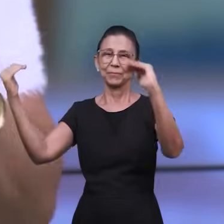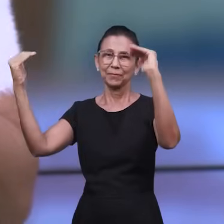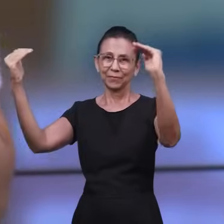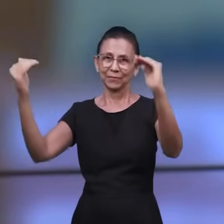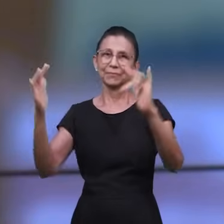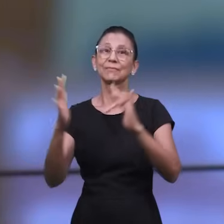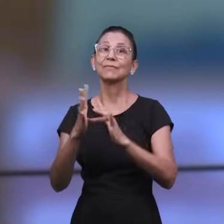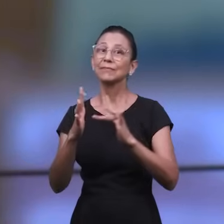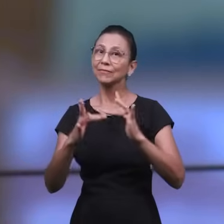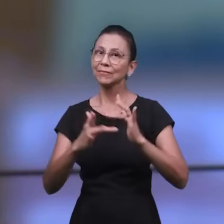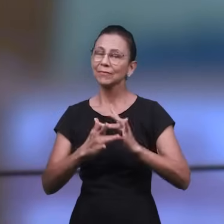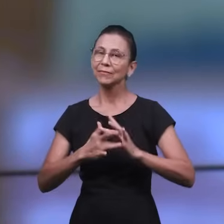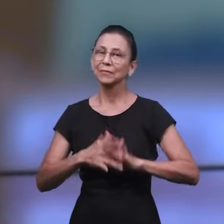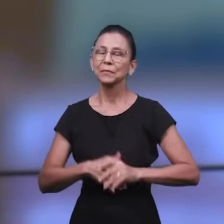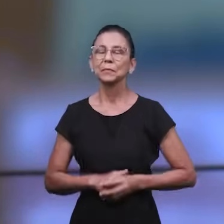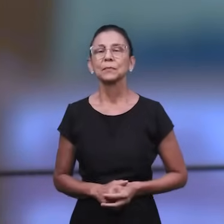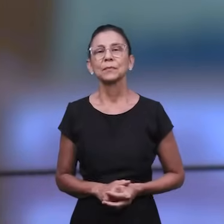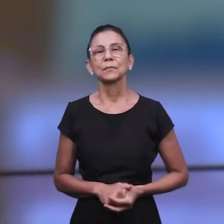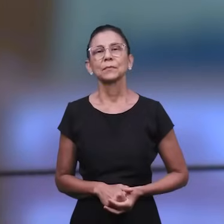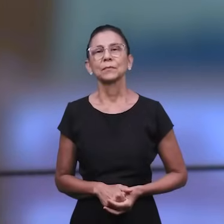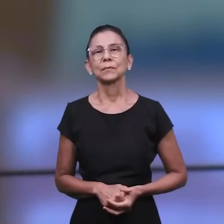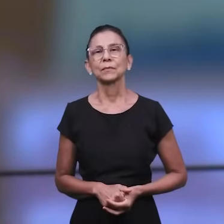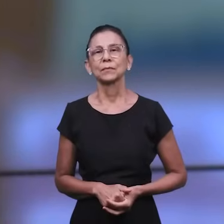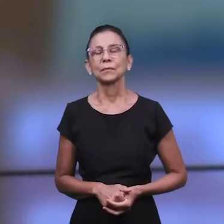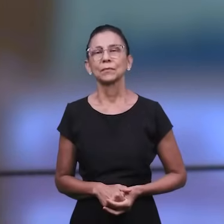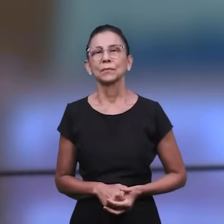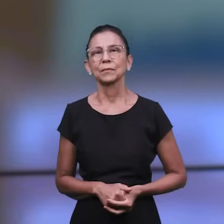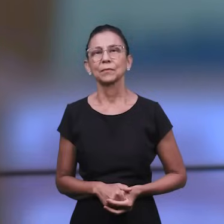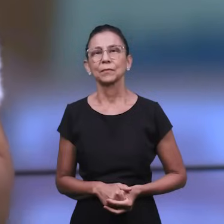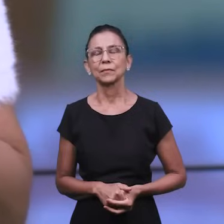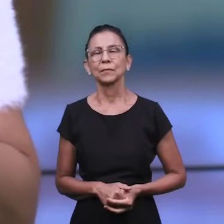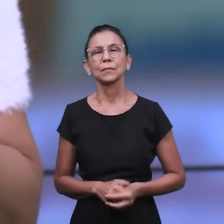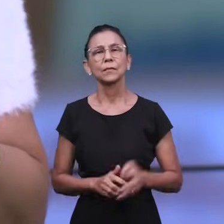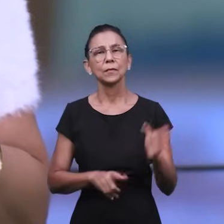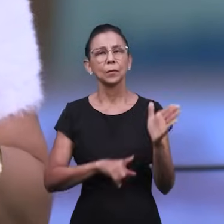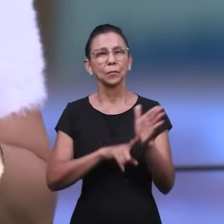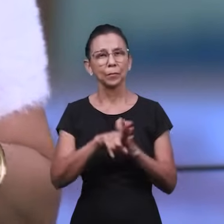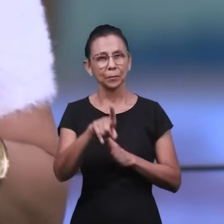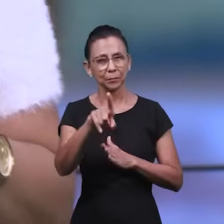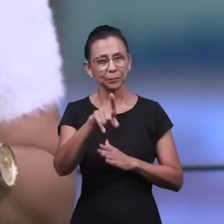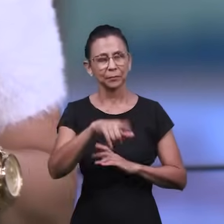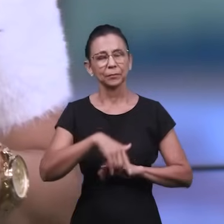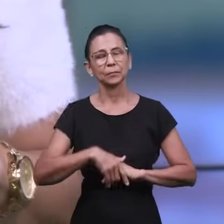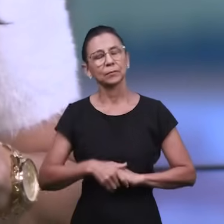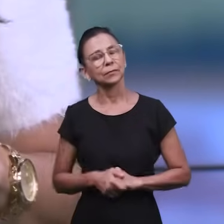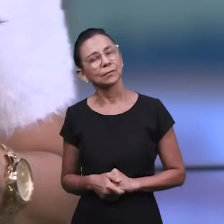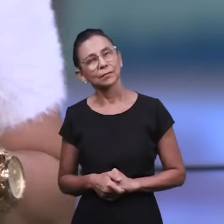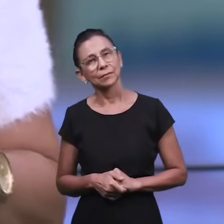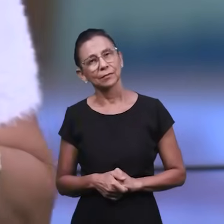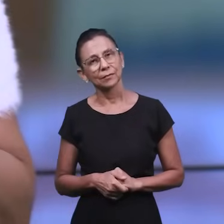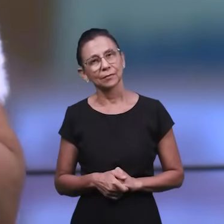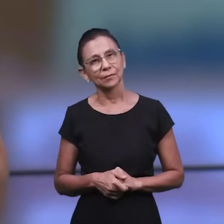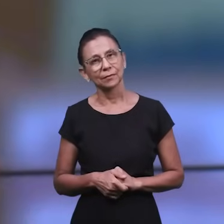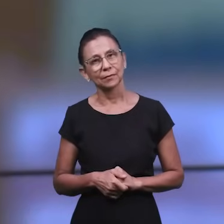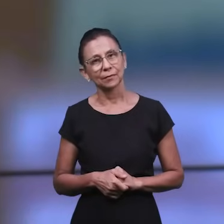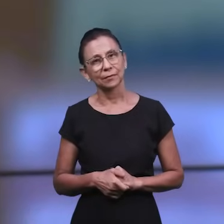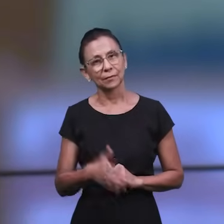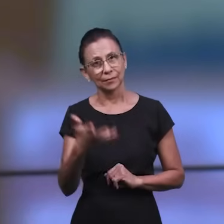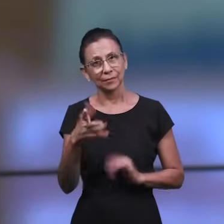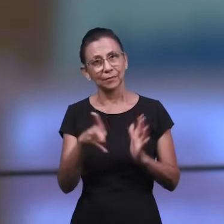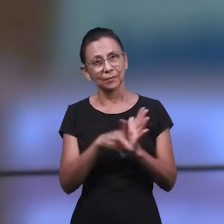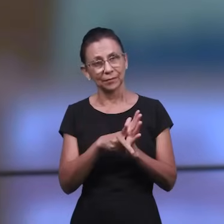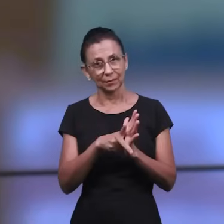assim concluir essa aula fazendo uma pergunta para você que está nos assistindo. Você quer fazer parte desse